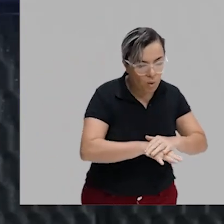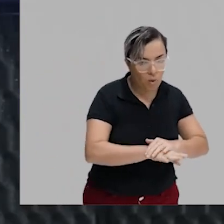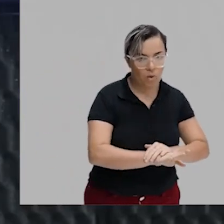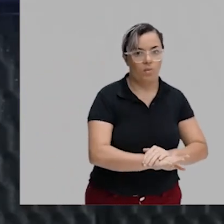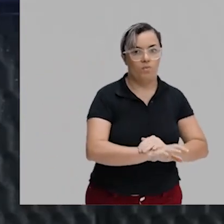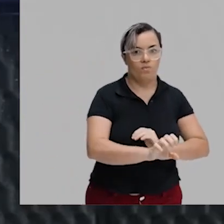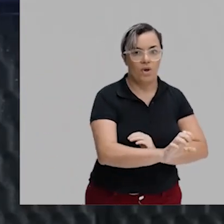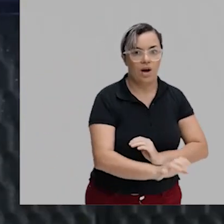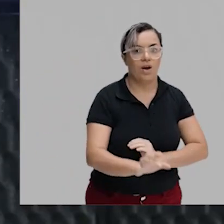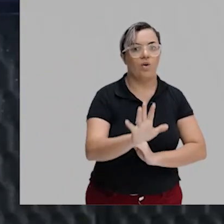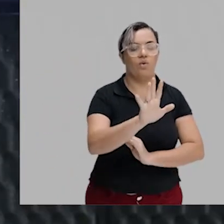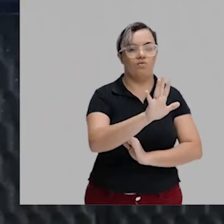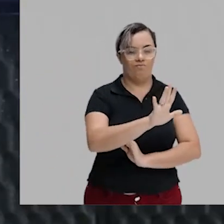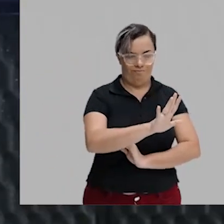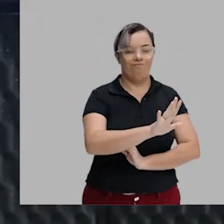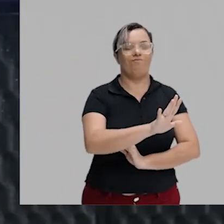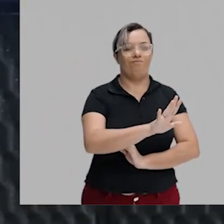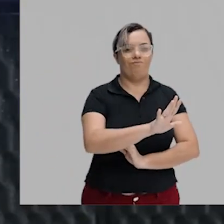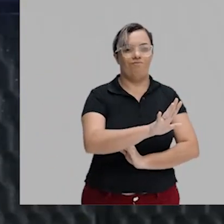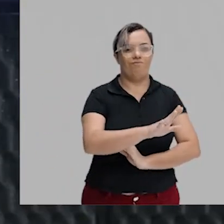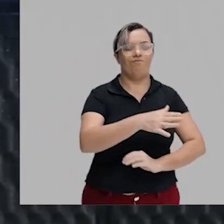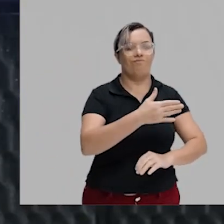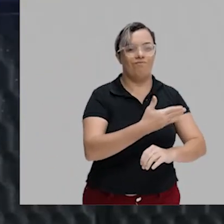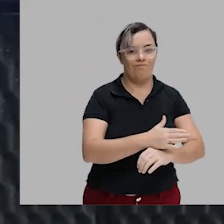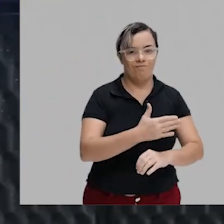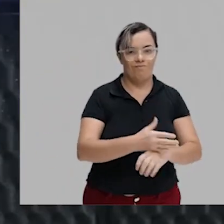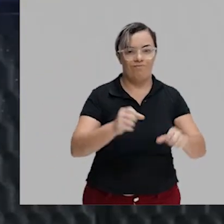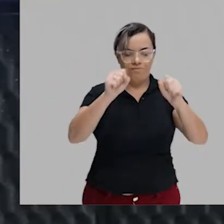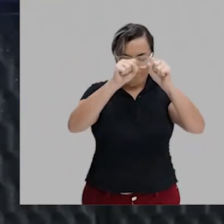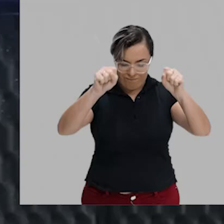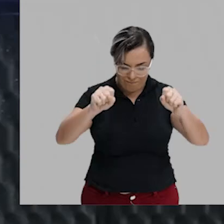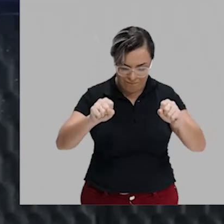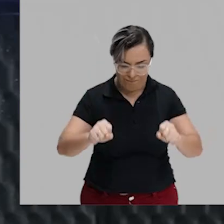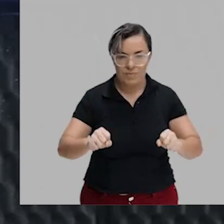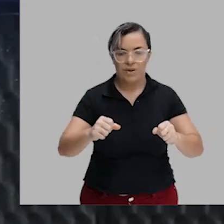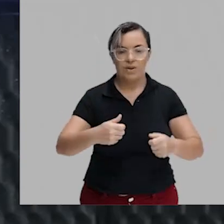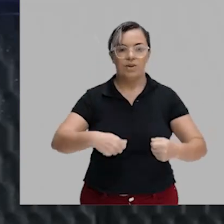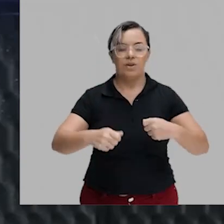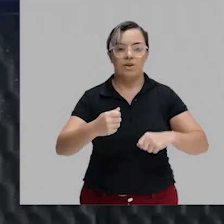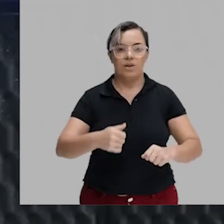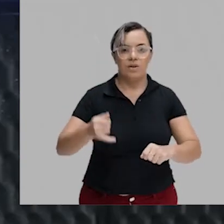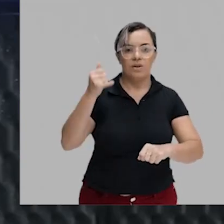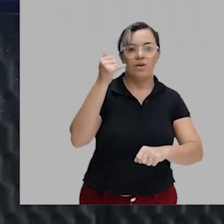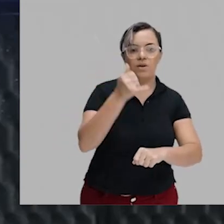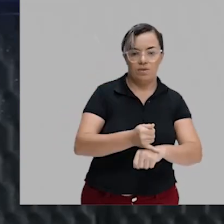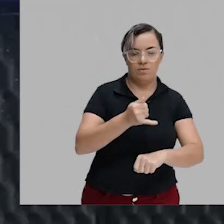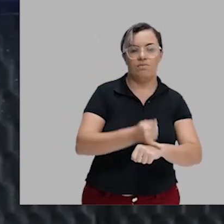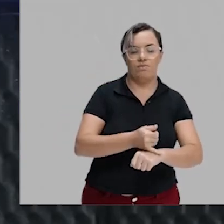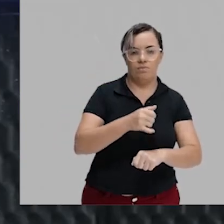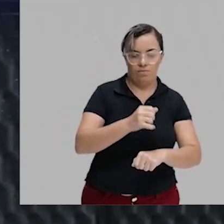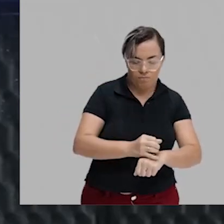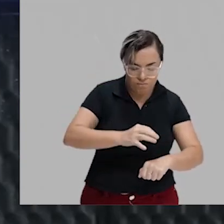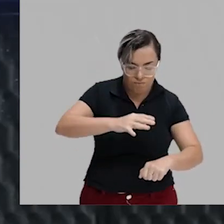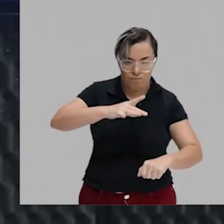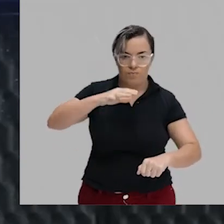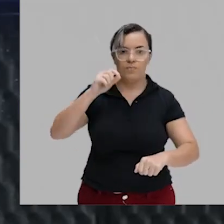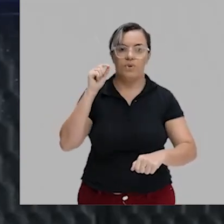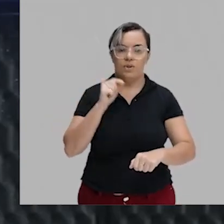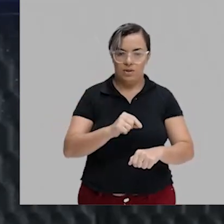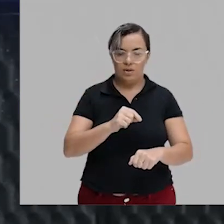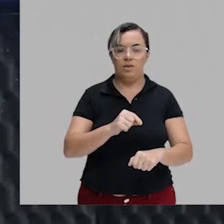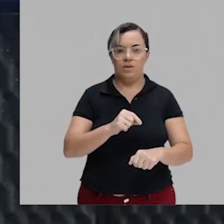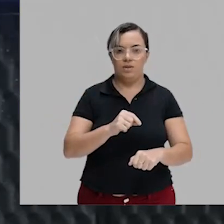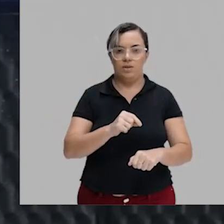guarda esse capital. Então, isso é uma prática metalista ou bulionista. Ou seja, é uma prática, uma